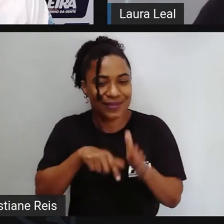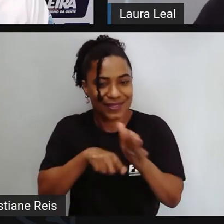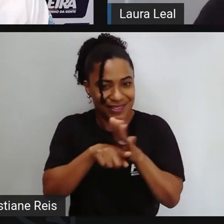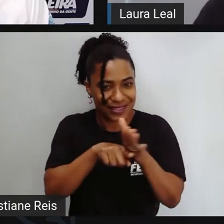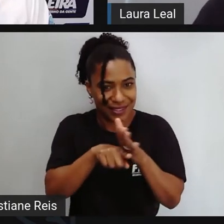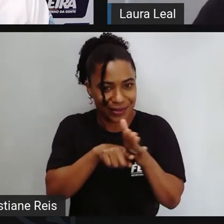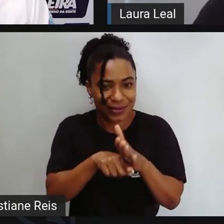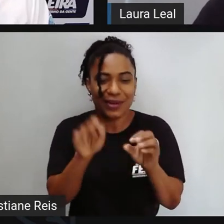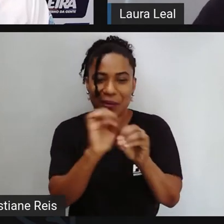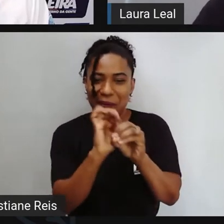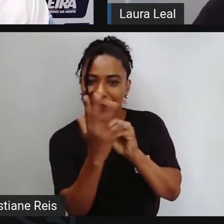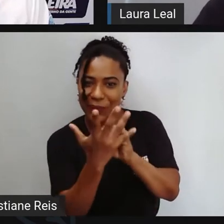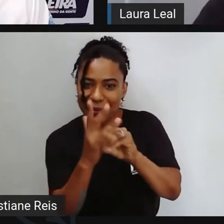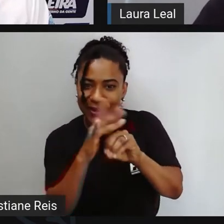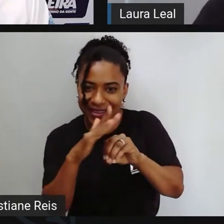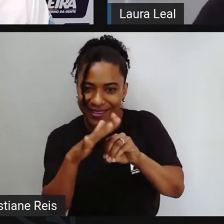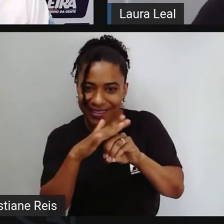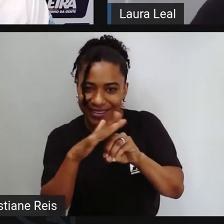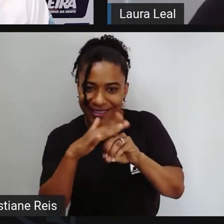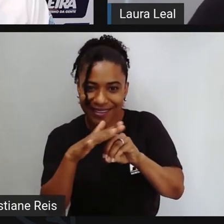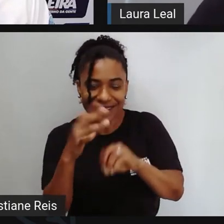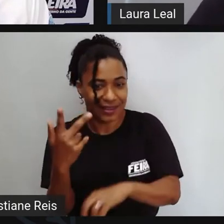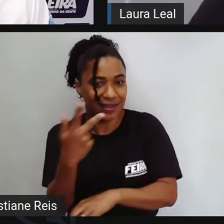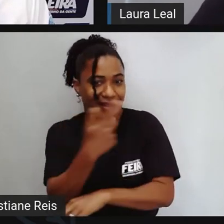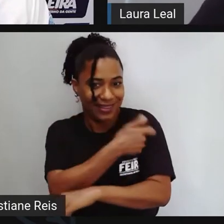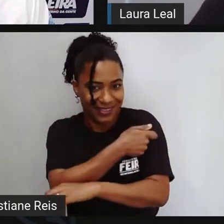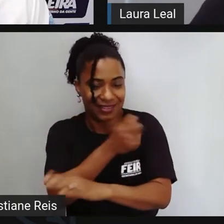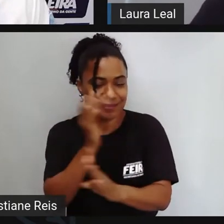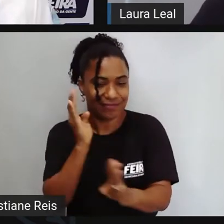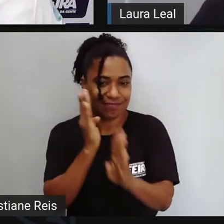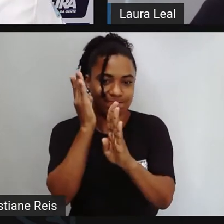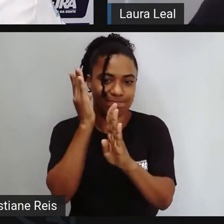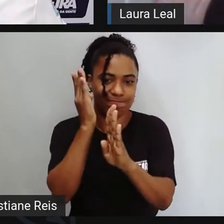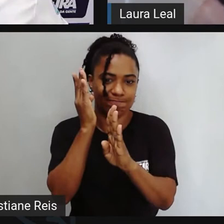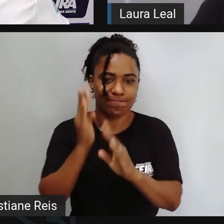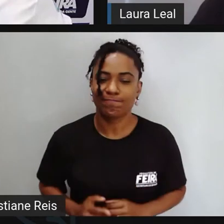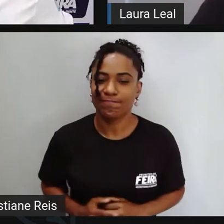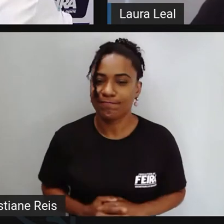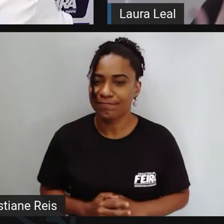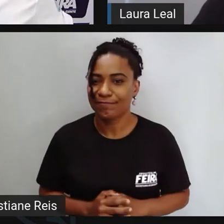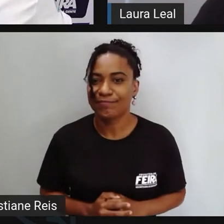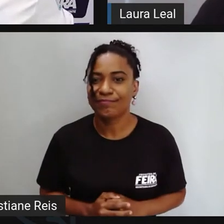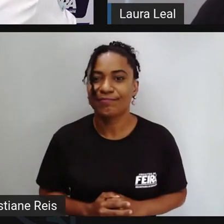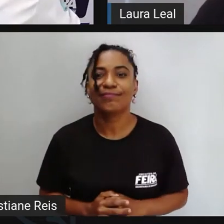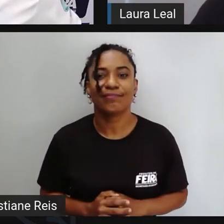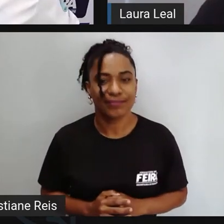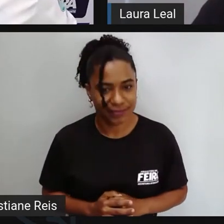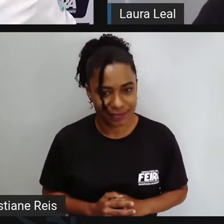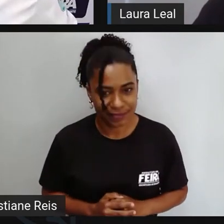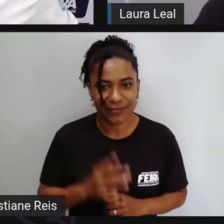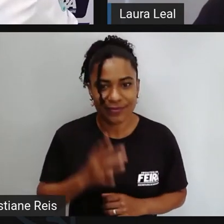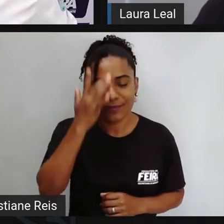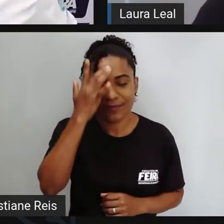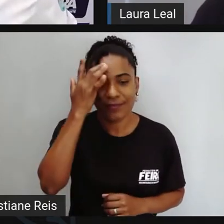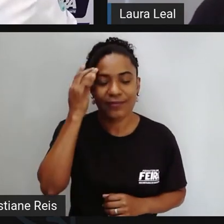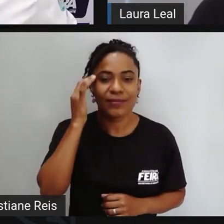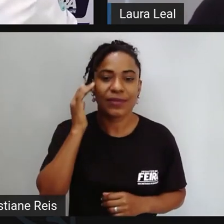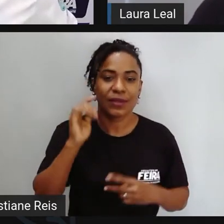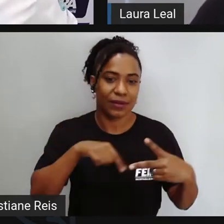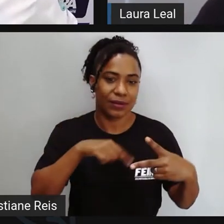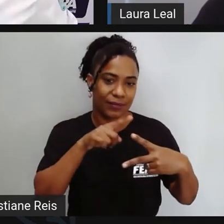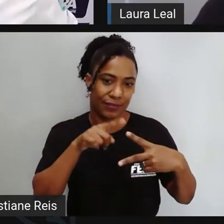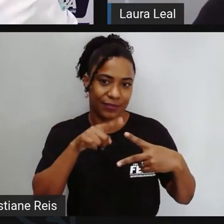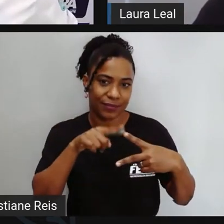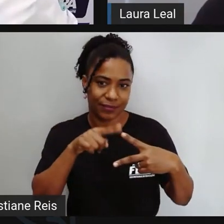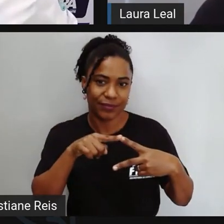vírus que tanto está atormentando a nossa vida, né? Uhum. Então, historicamente, eu vou citar dois nomes para vocês. O primeiro, acho que vocês